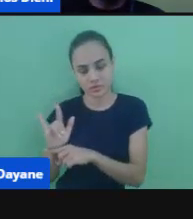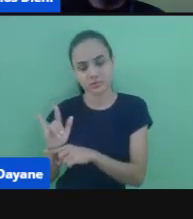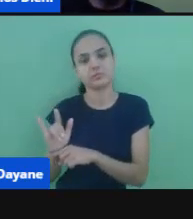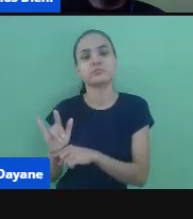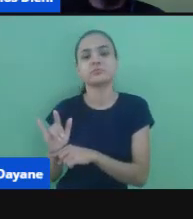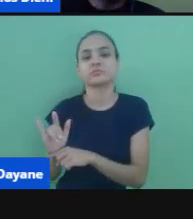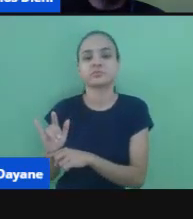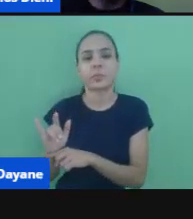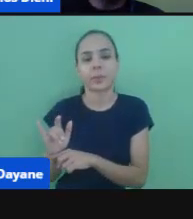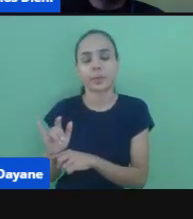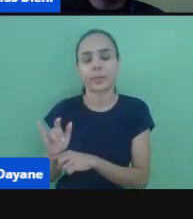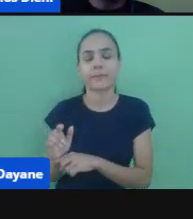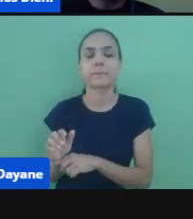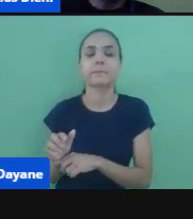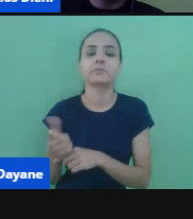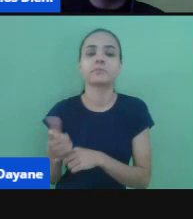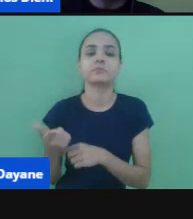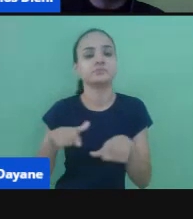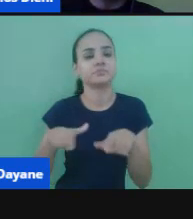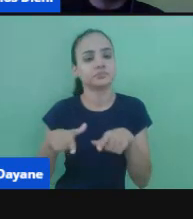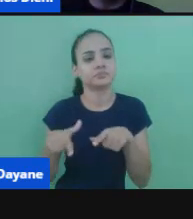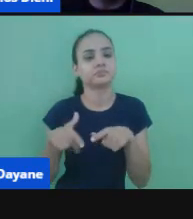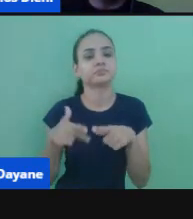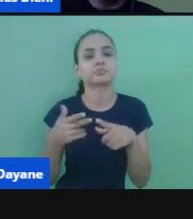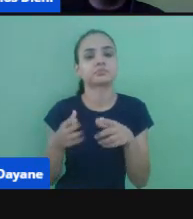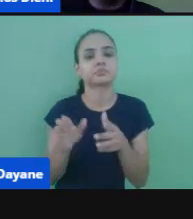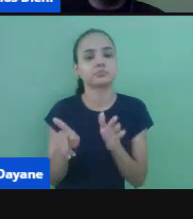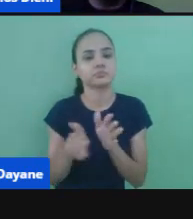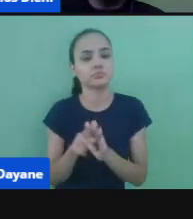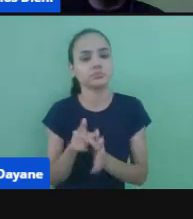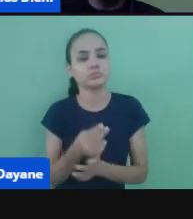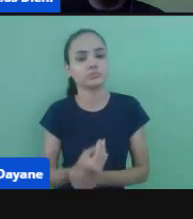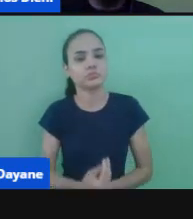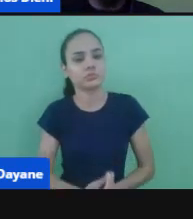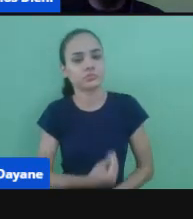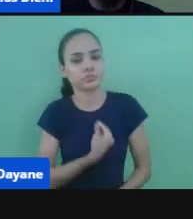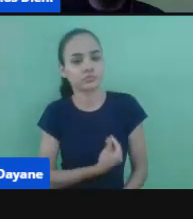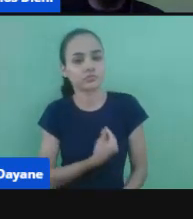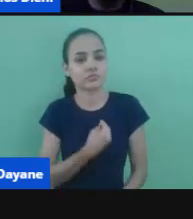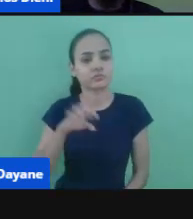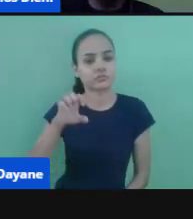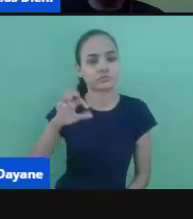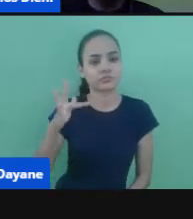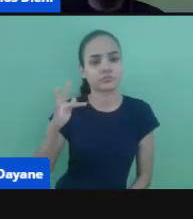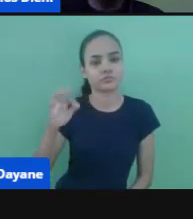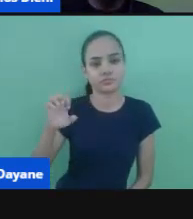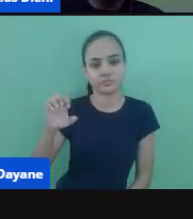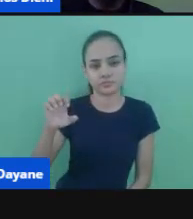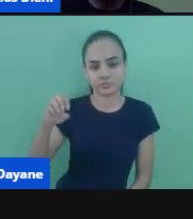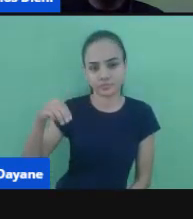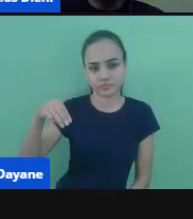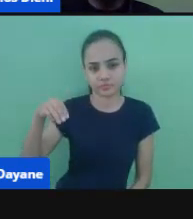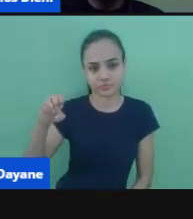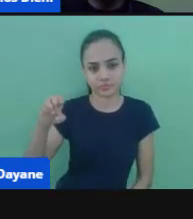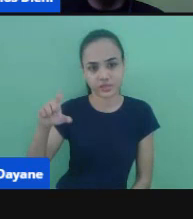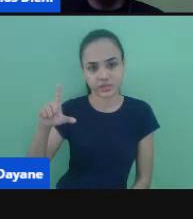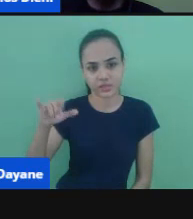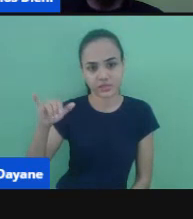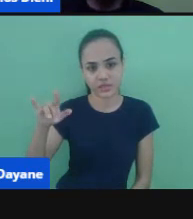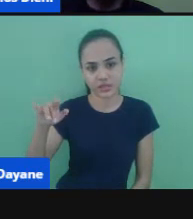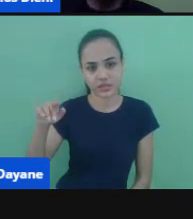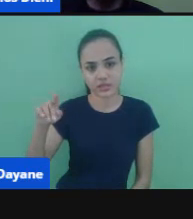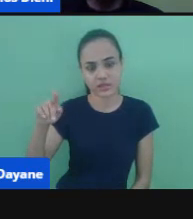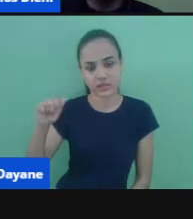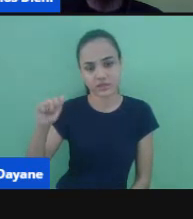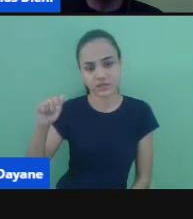questão da efemeridade da vida. Então, as imagens, elas falam muito mais do que qualquer narração. Elas deixam